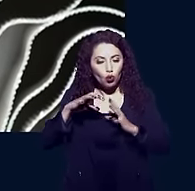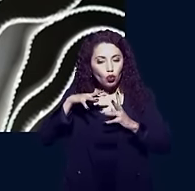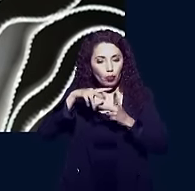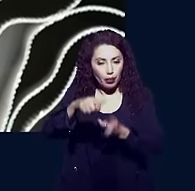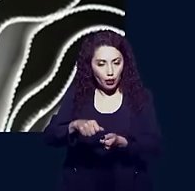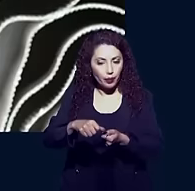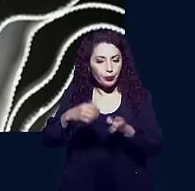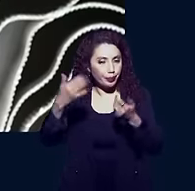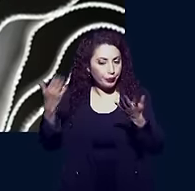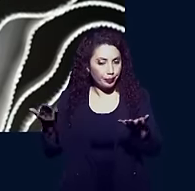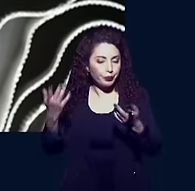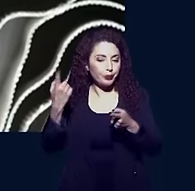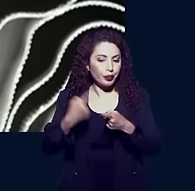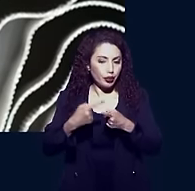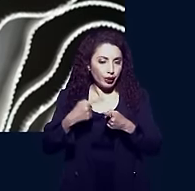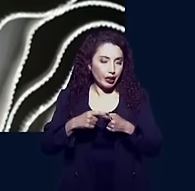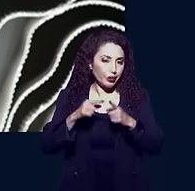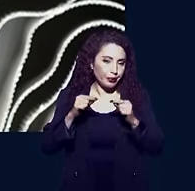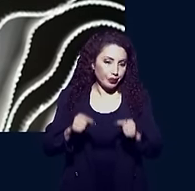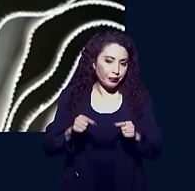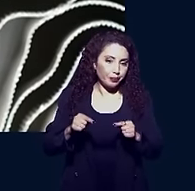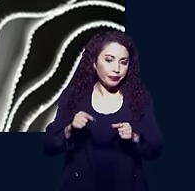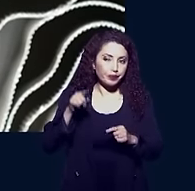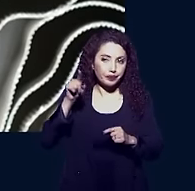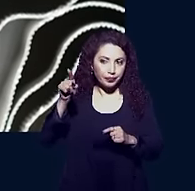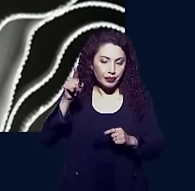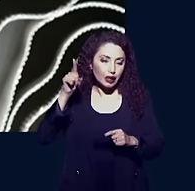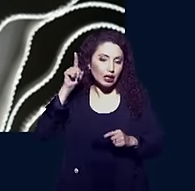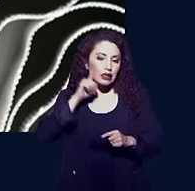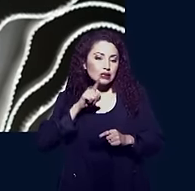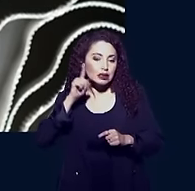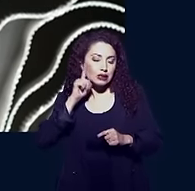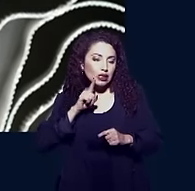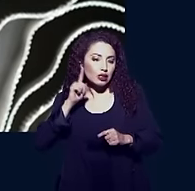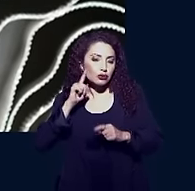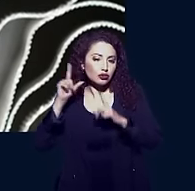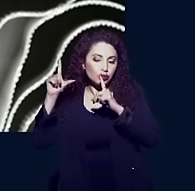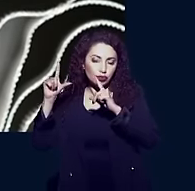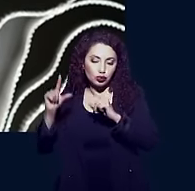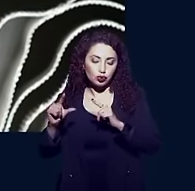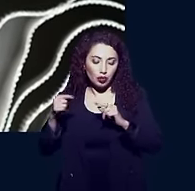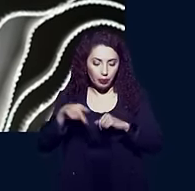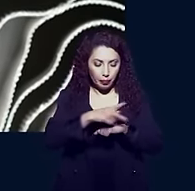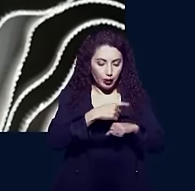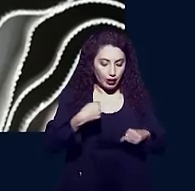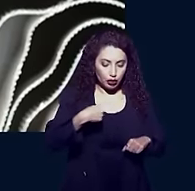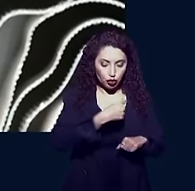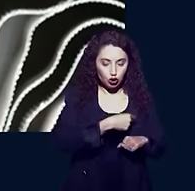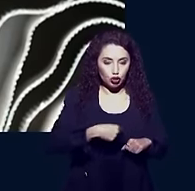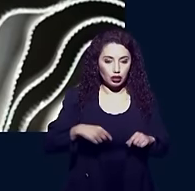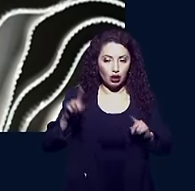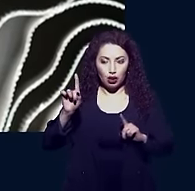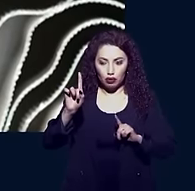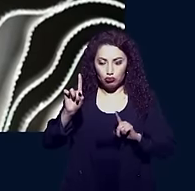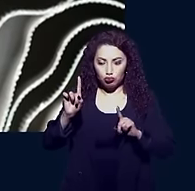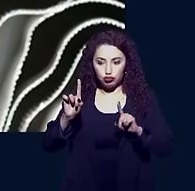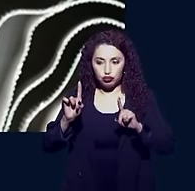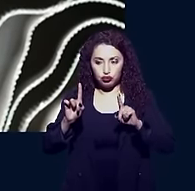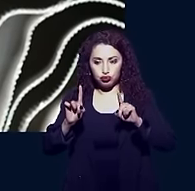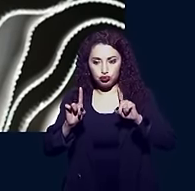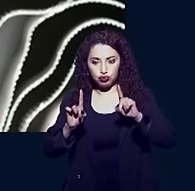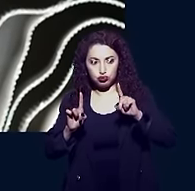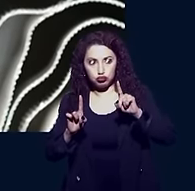a combinação de Estados Unidos desacelerando como a China acelerando é uma combinação muito